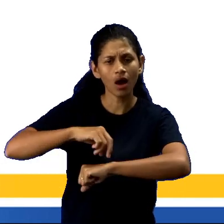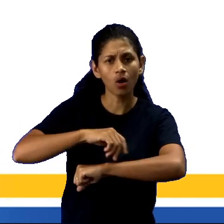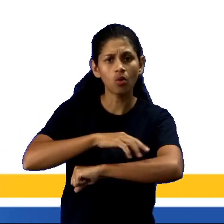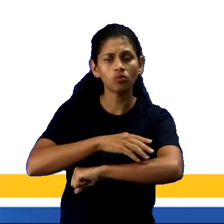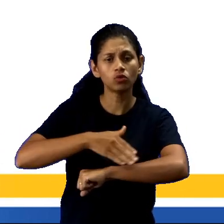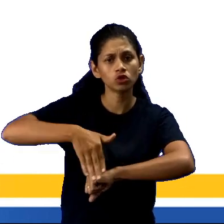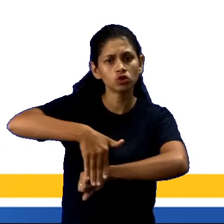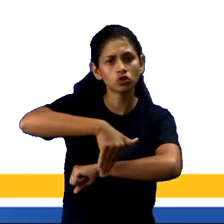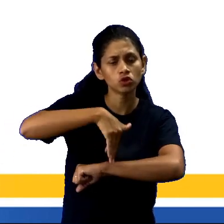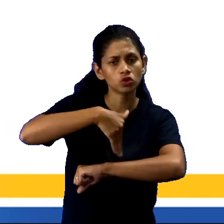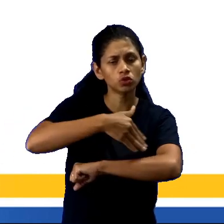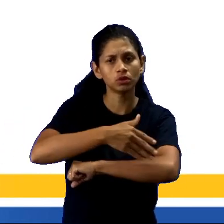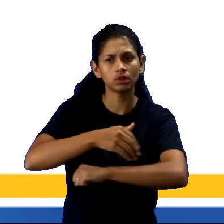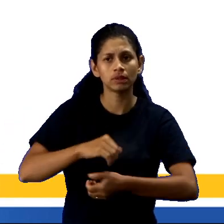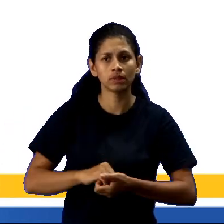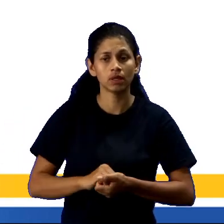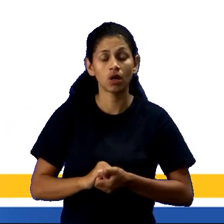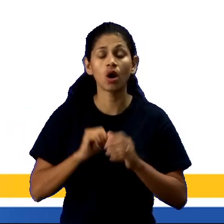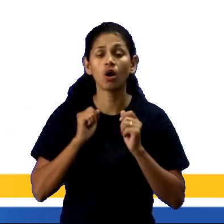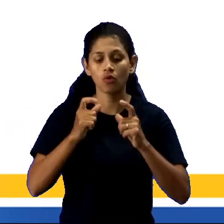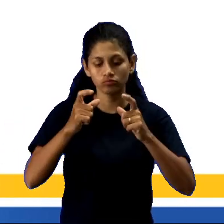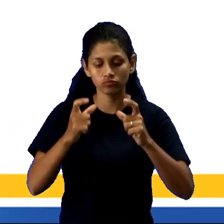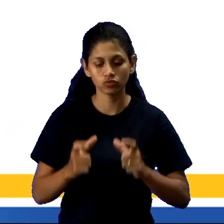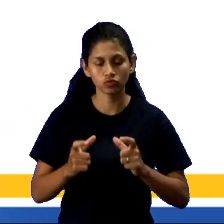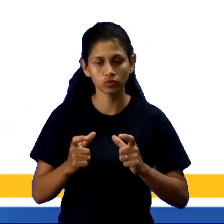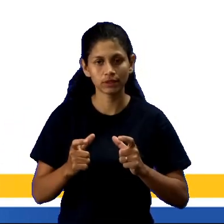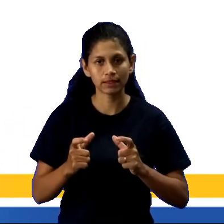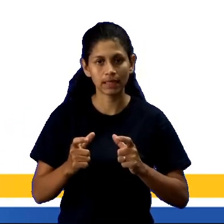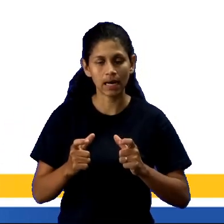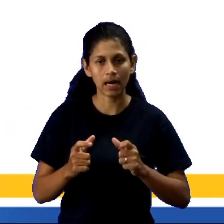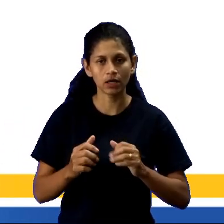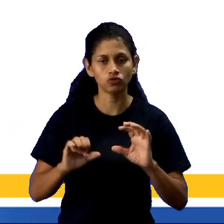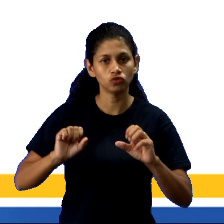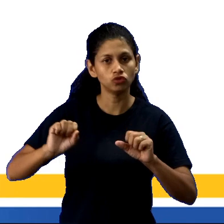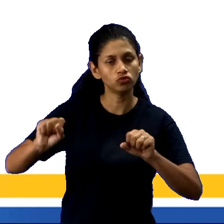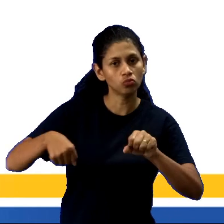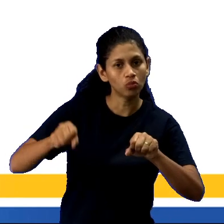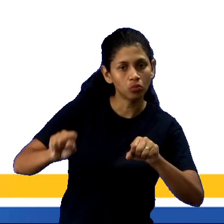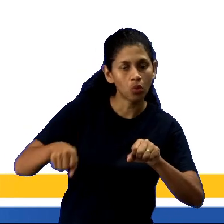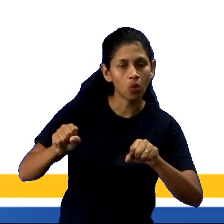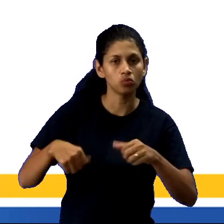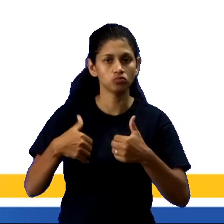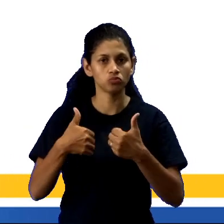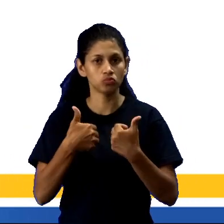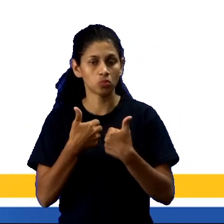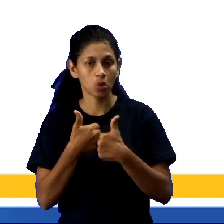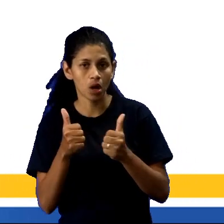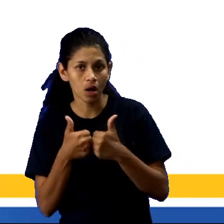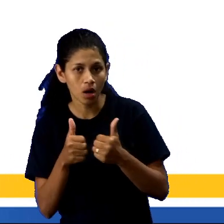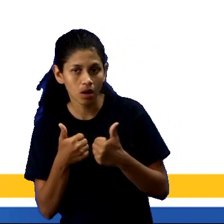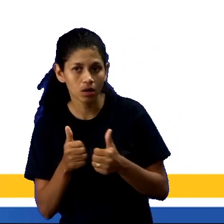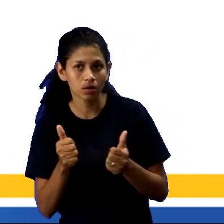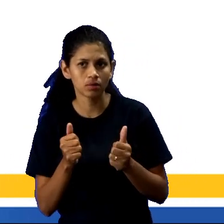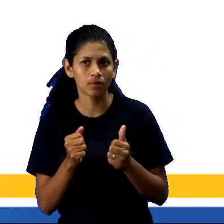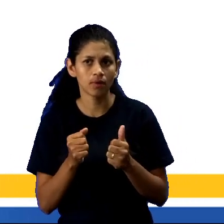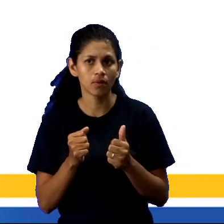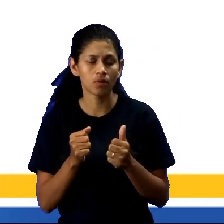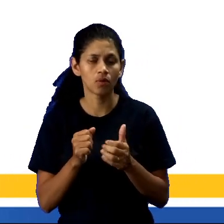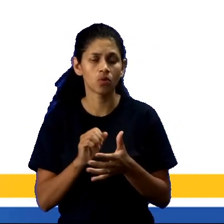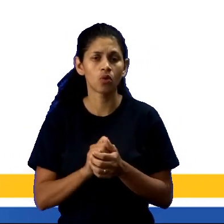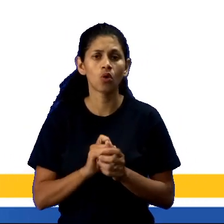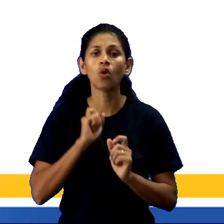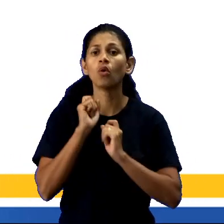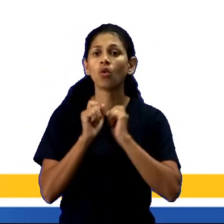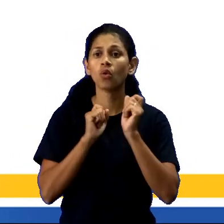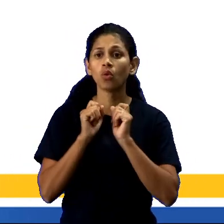os automóveis, as motos, os automóveis, as motos. E pulando aí, o que